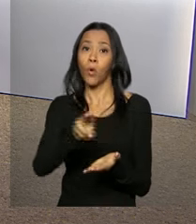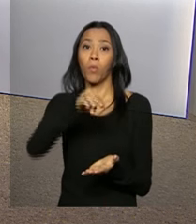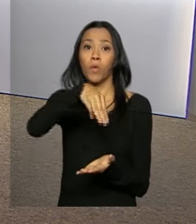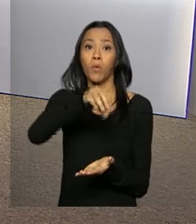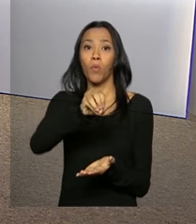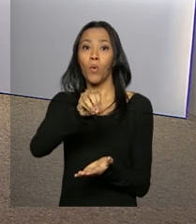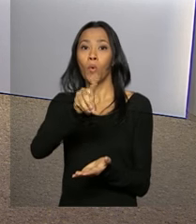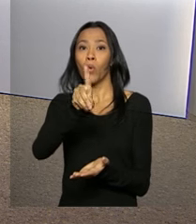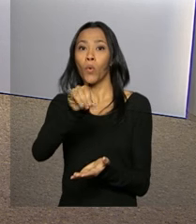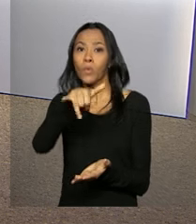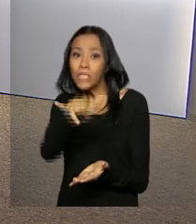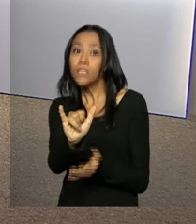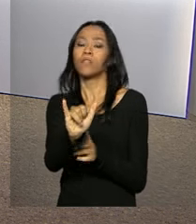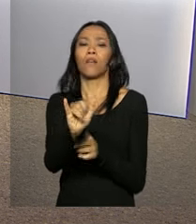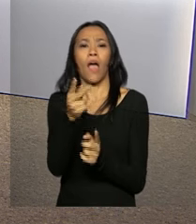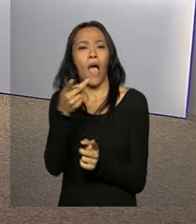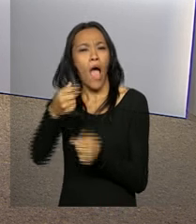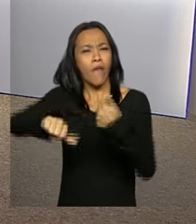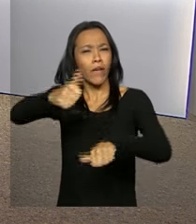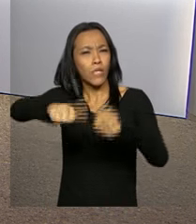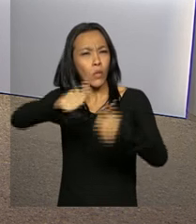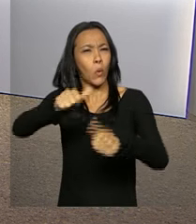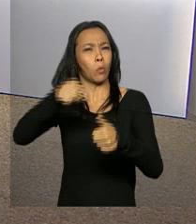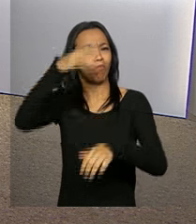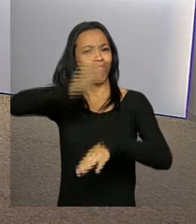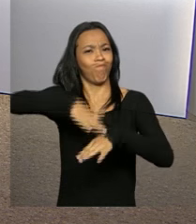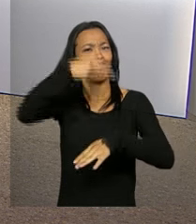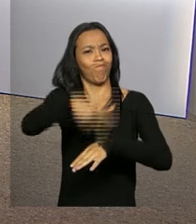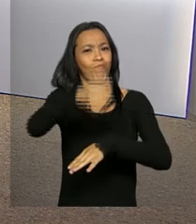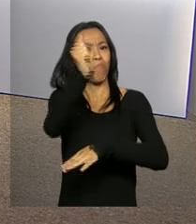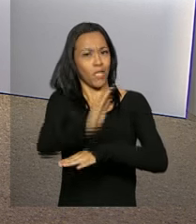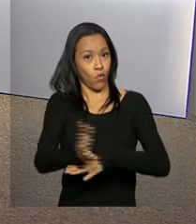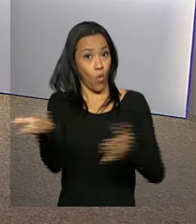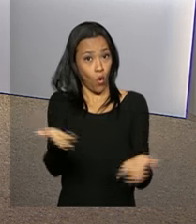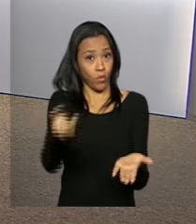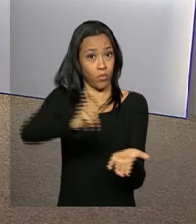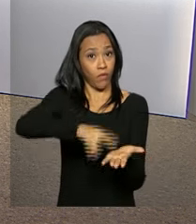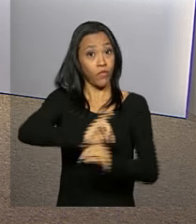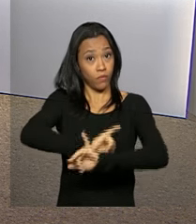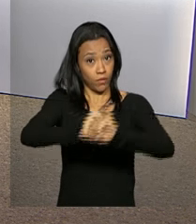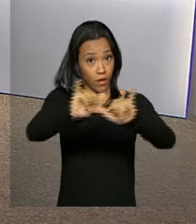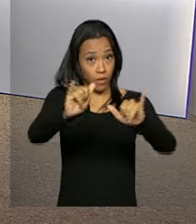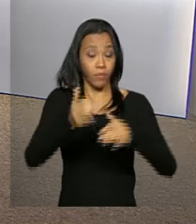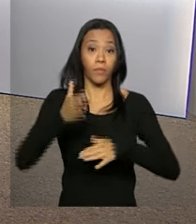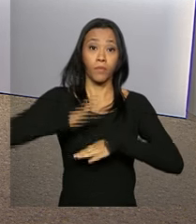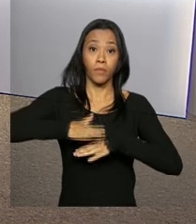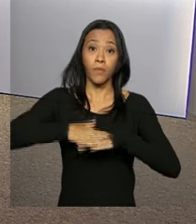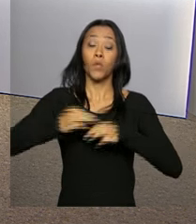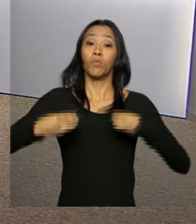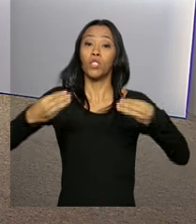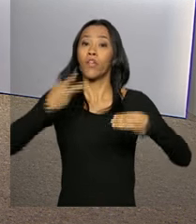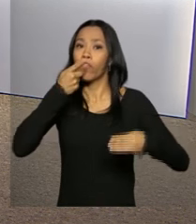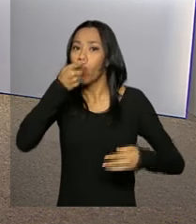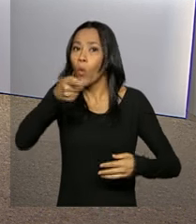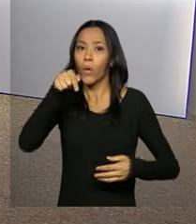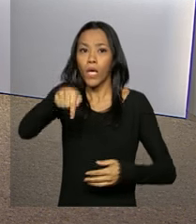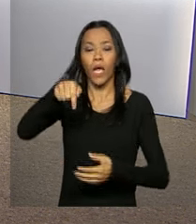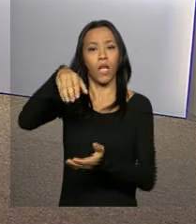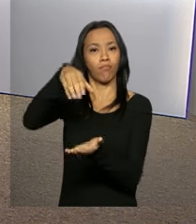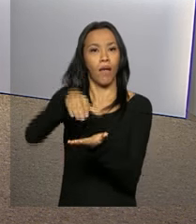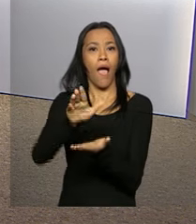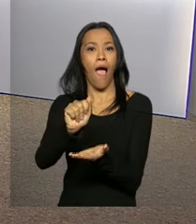reavaliou a nota de crédito do Brasil A decisão foi divulgada esta manhã o ministério destacou que a agência apontou como